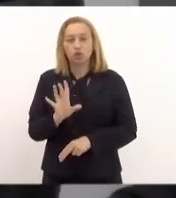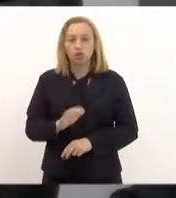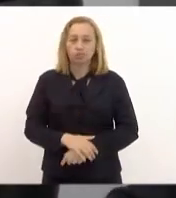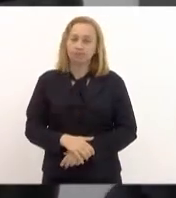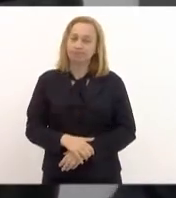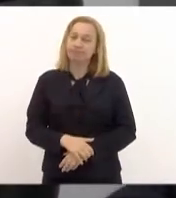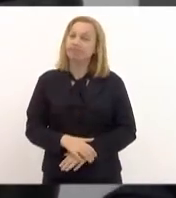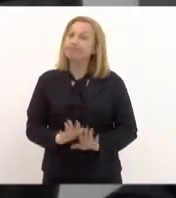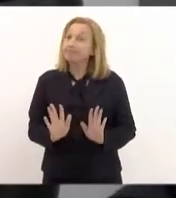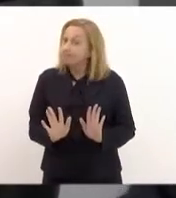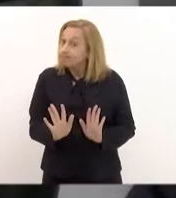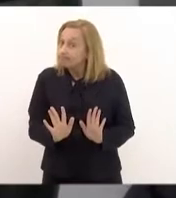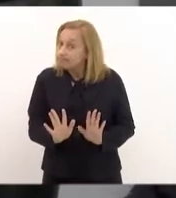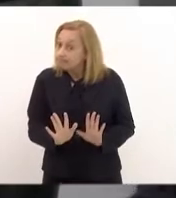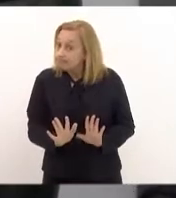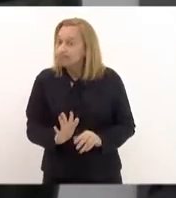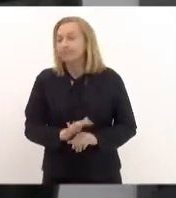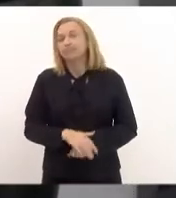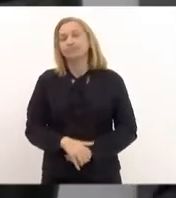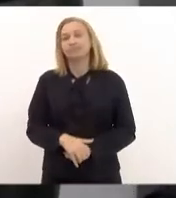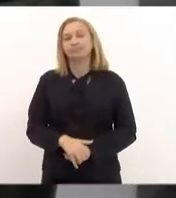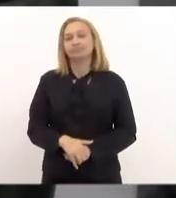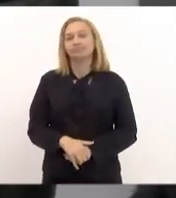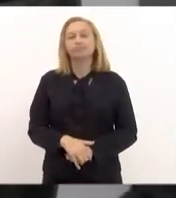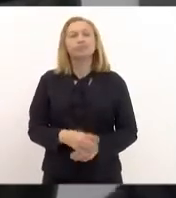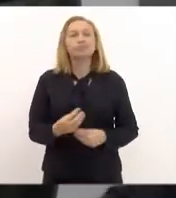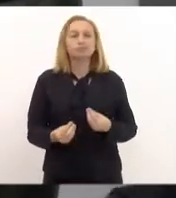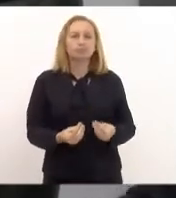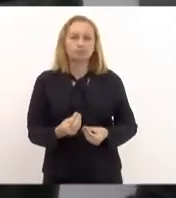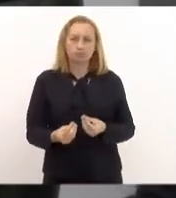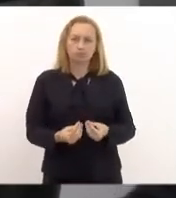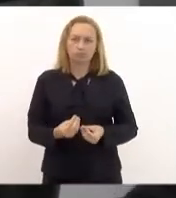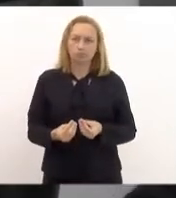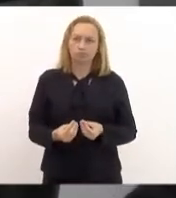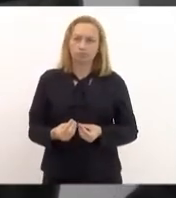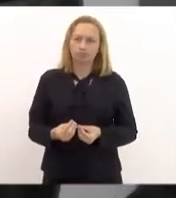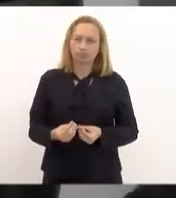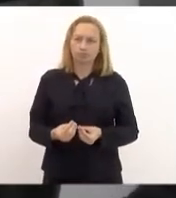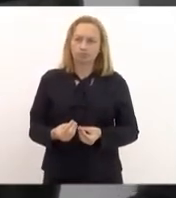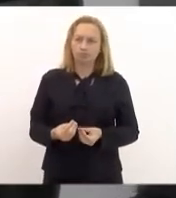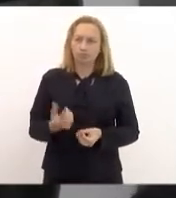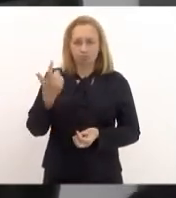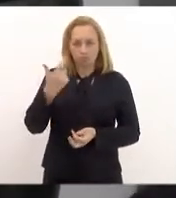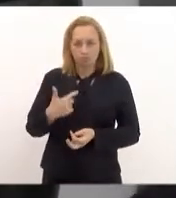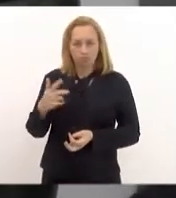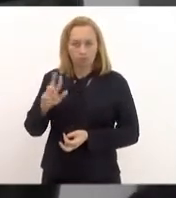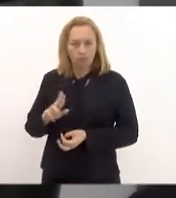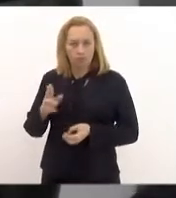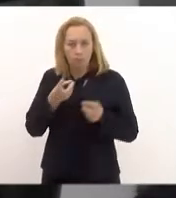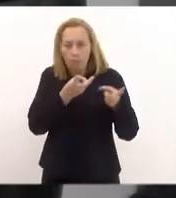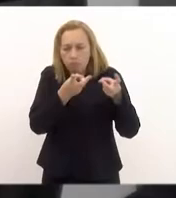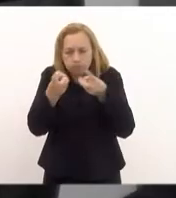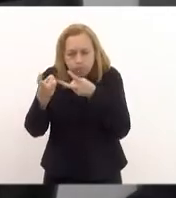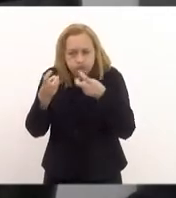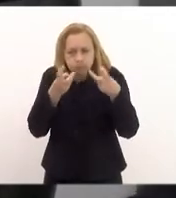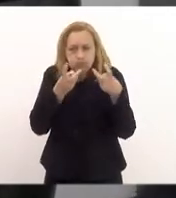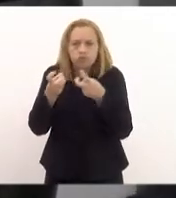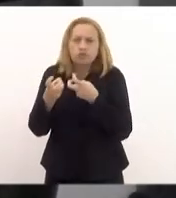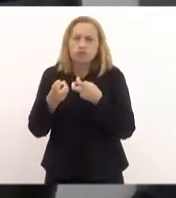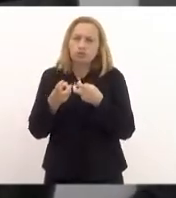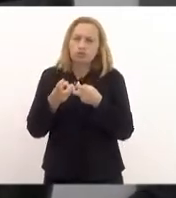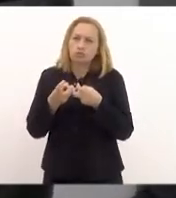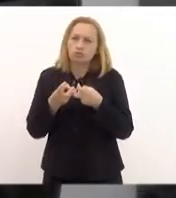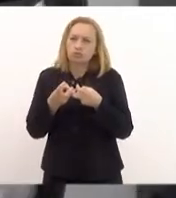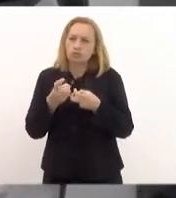claro que, como usuário, eu observava